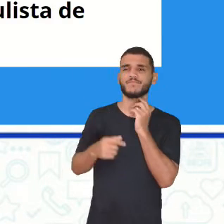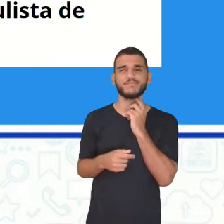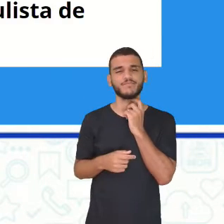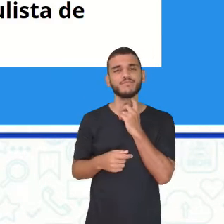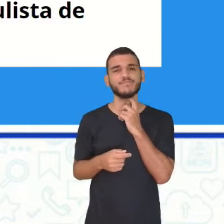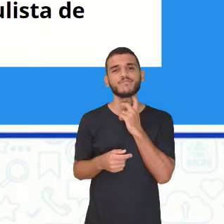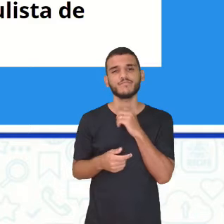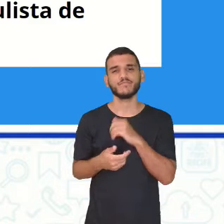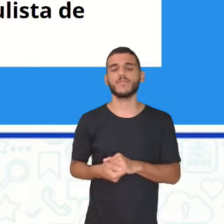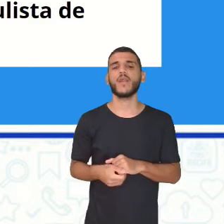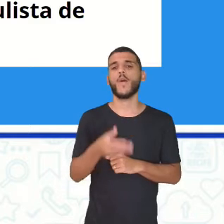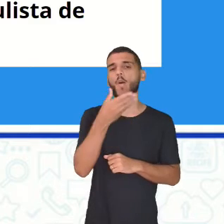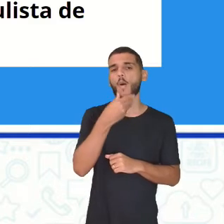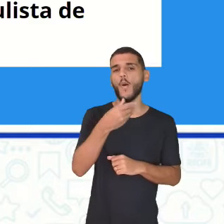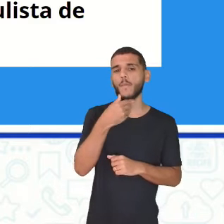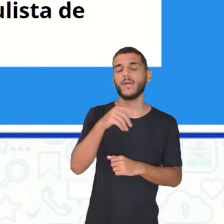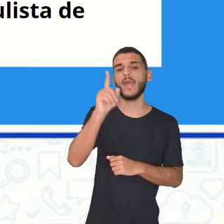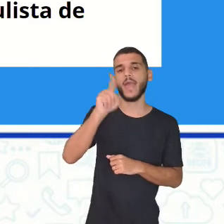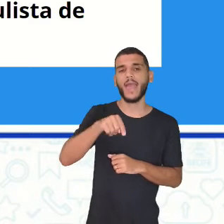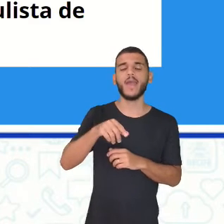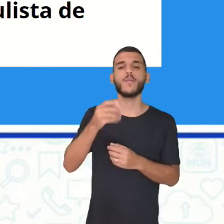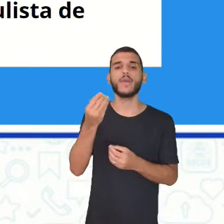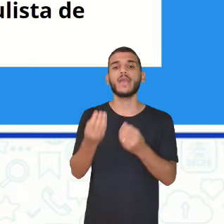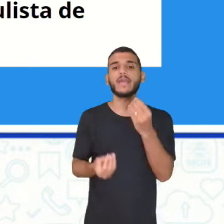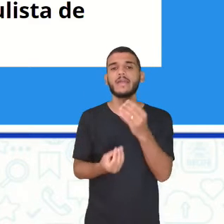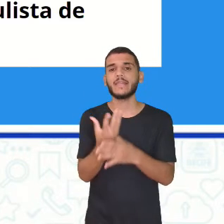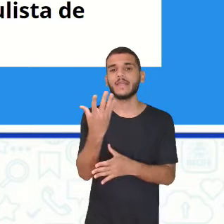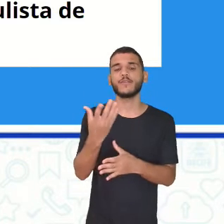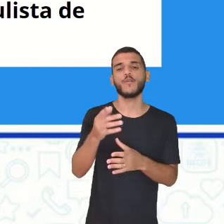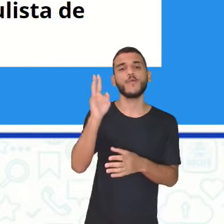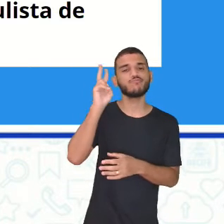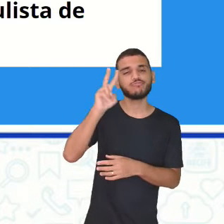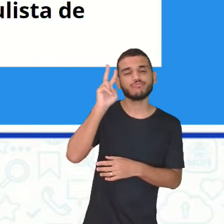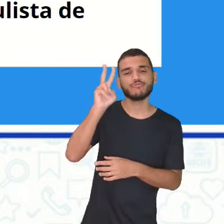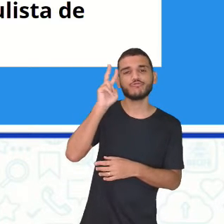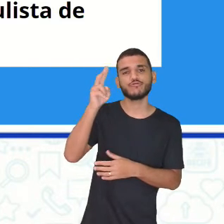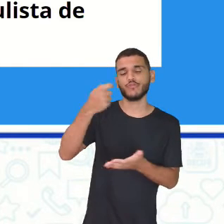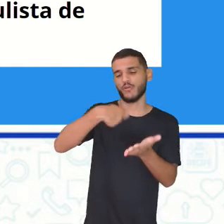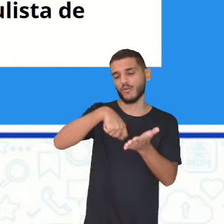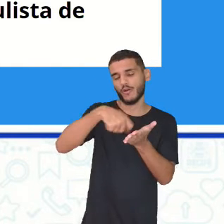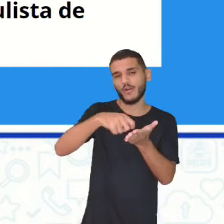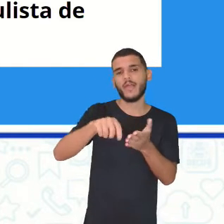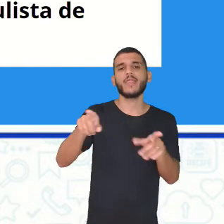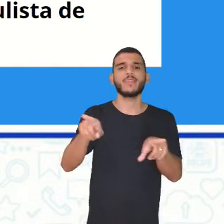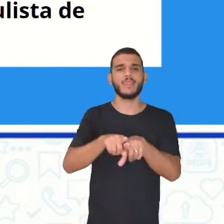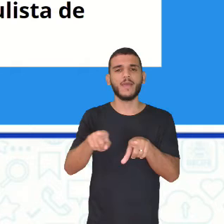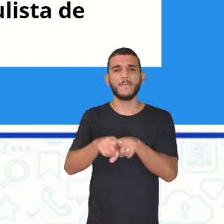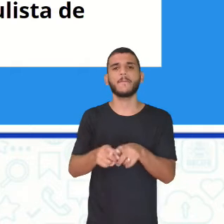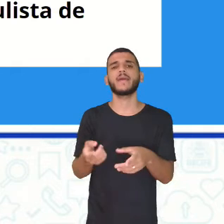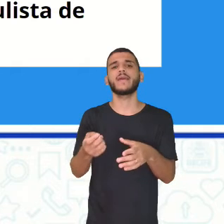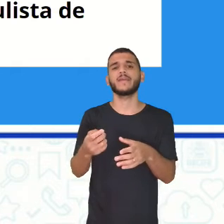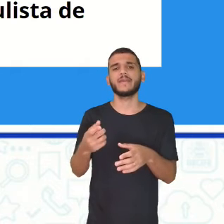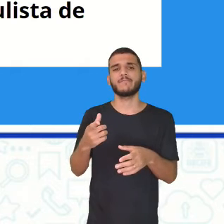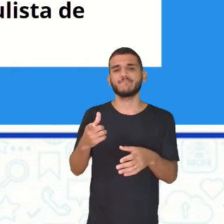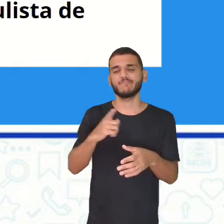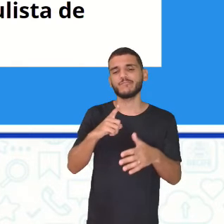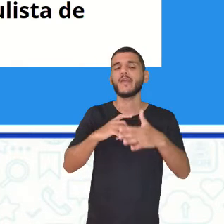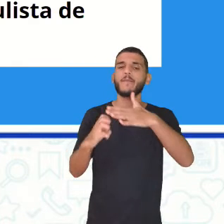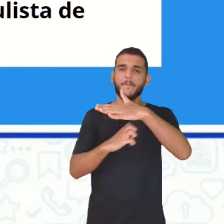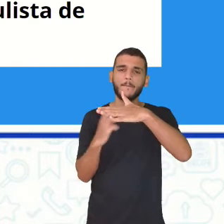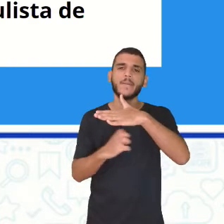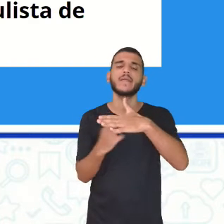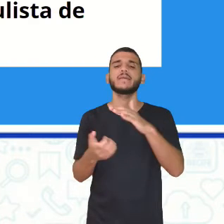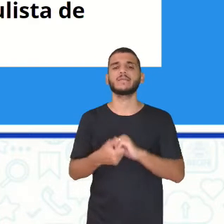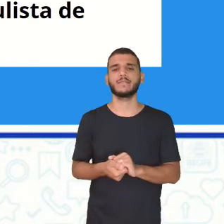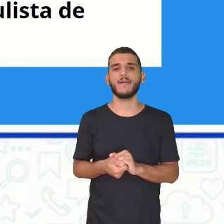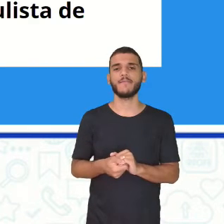é, Araújo de Souza, é um cartunista, empresário e escritor. É um dos mais famosos, não é,